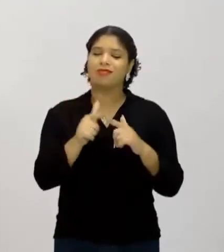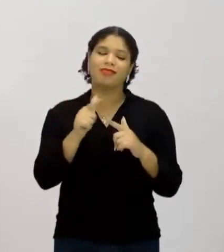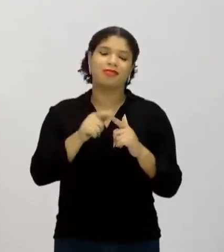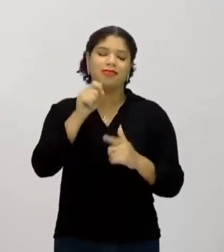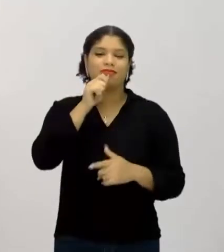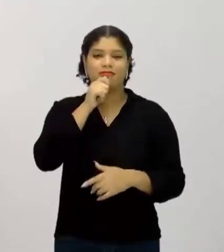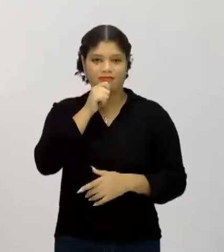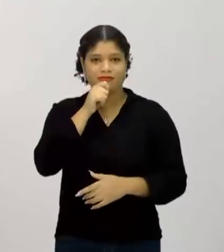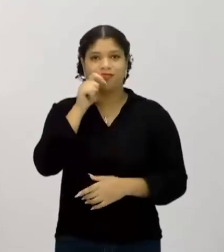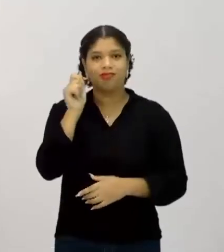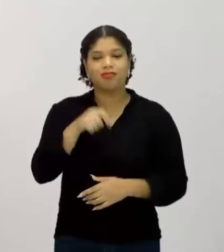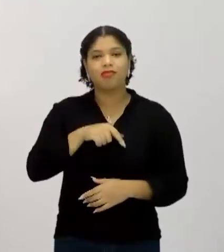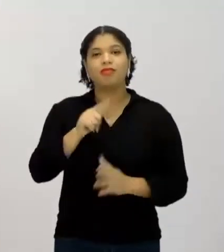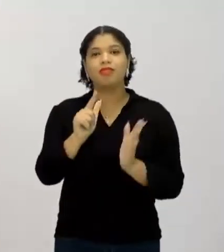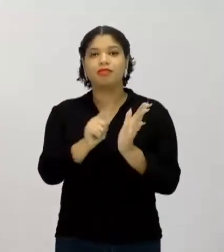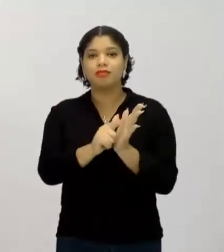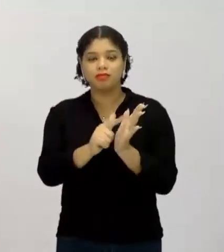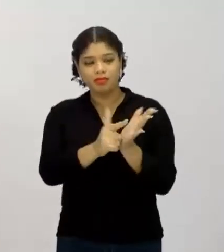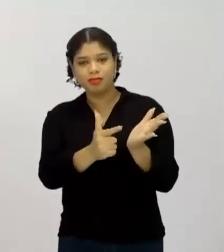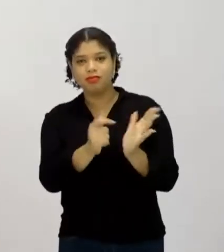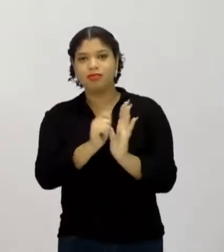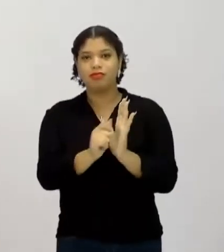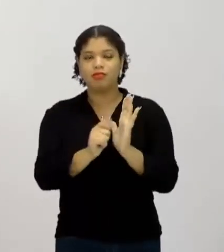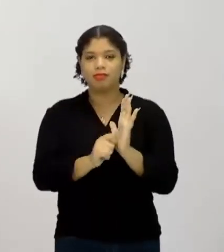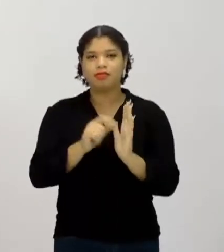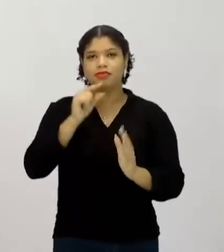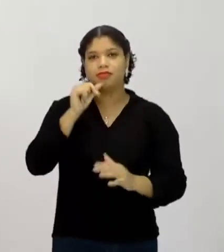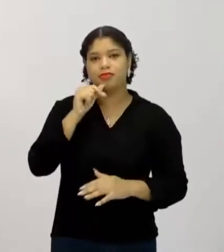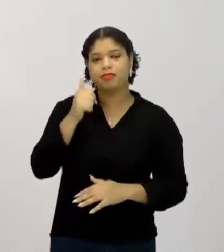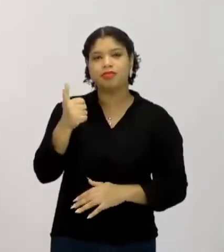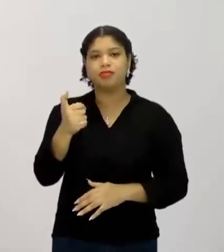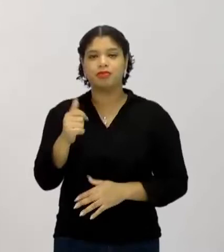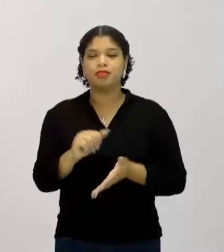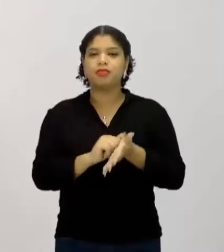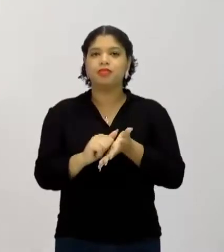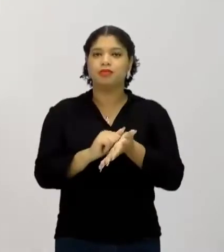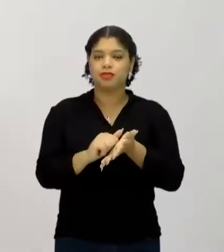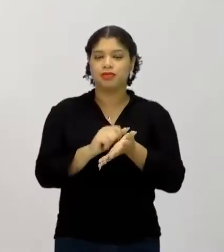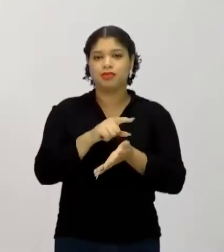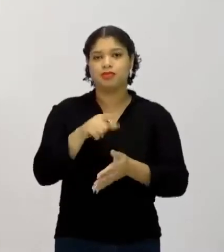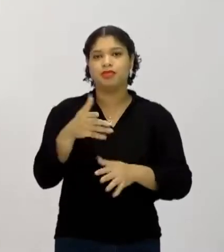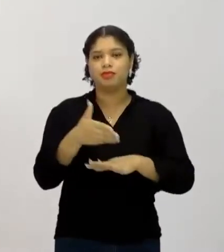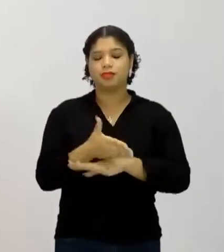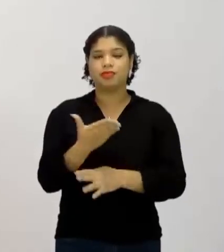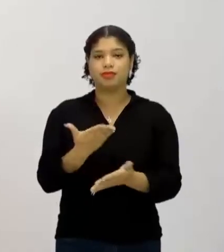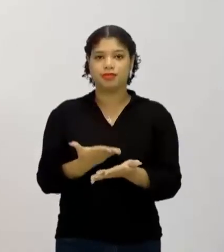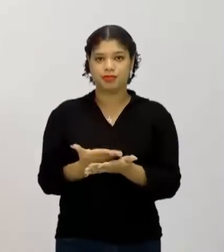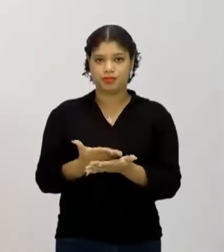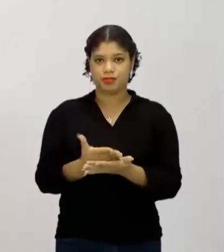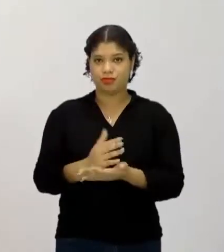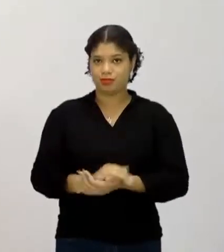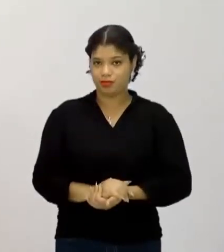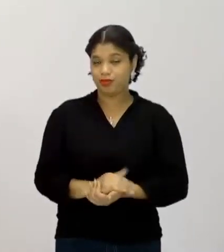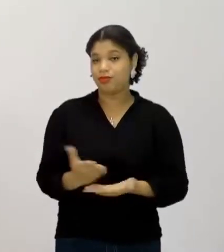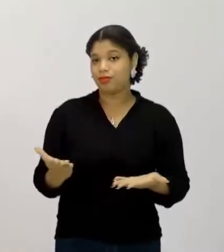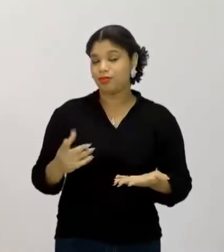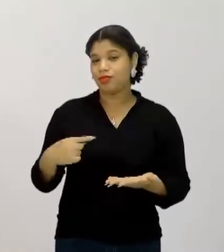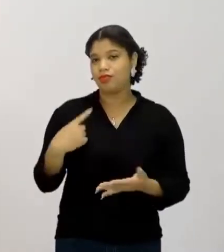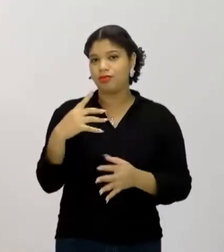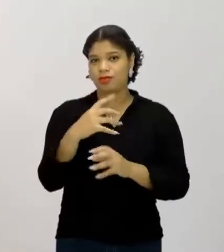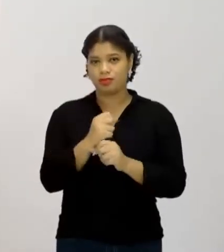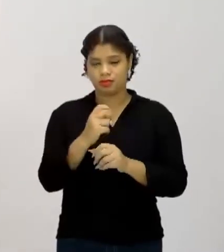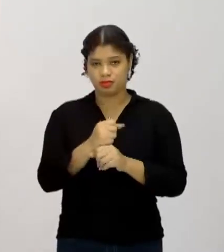problema. Separe aí folhas para anotação, lápis, borracha e caneta para poder participar bem da aula. Claro, como a gente vai fazer alguns cálculos, se